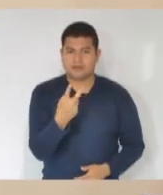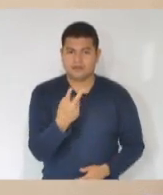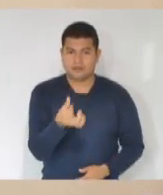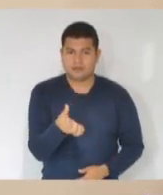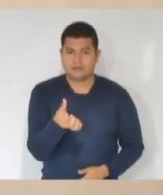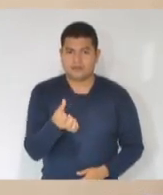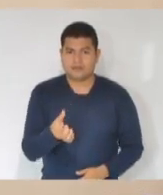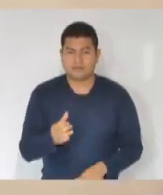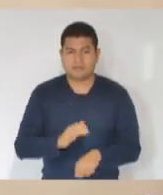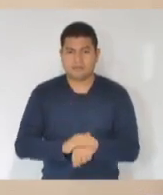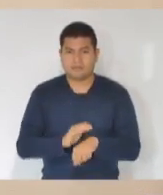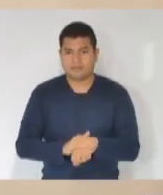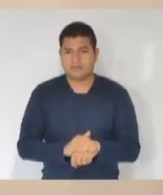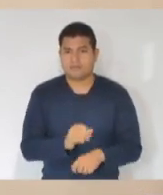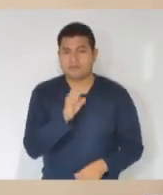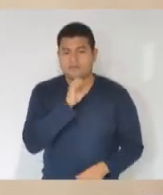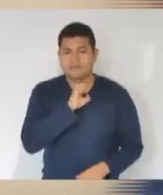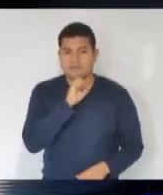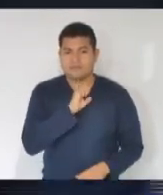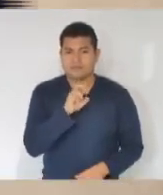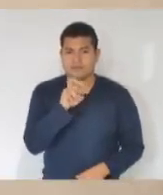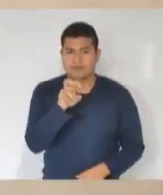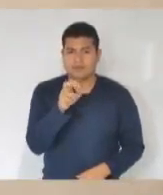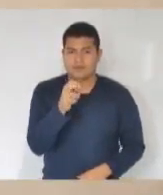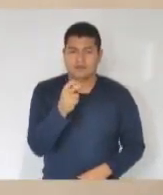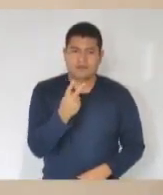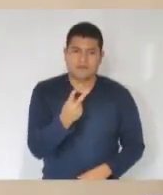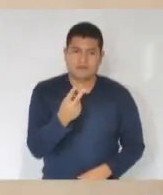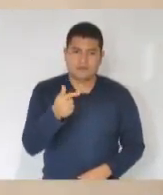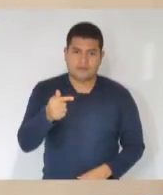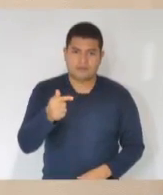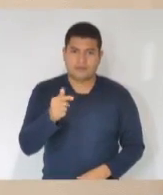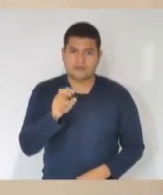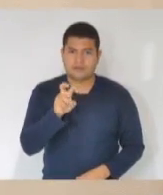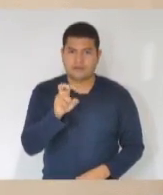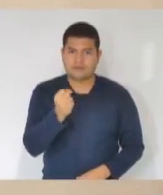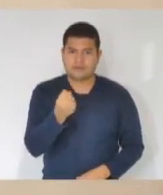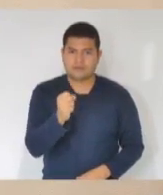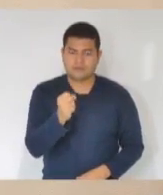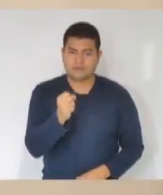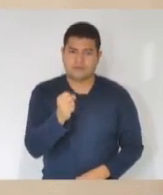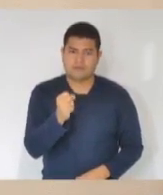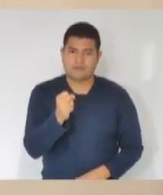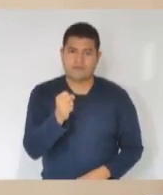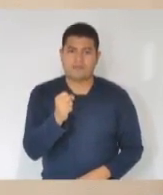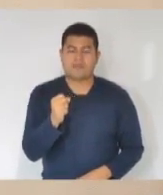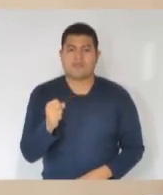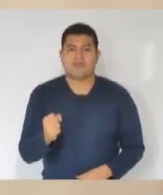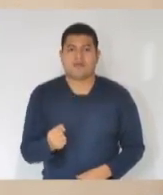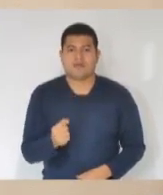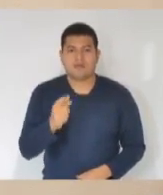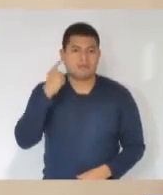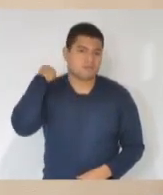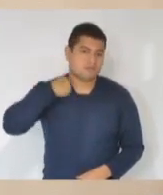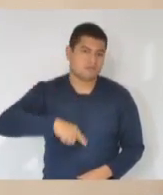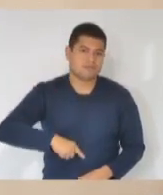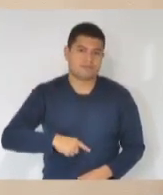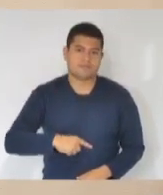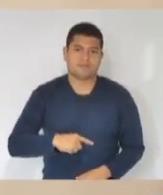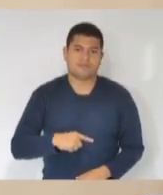deputado Felipe Estevão. Requerimento de número 527 e 528, deputado Silvio Drevik.